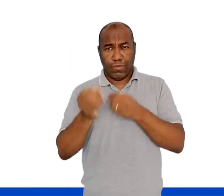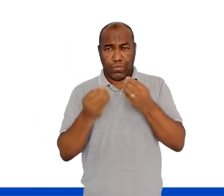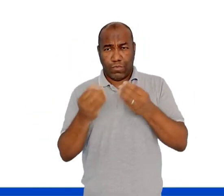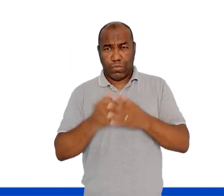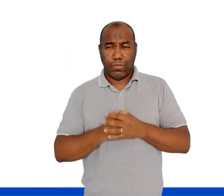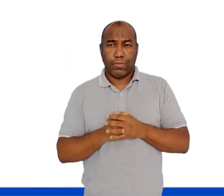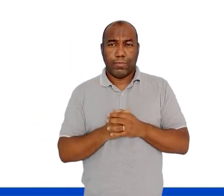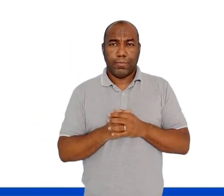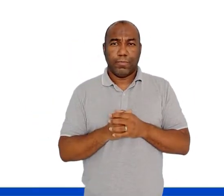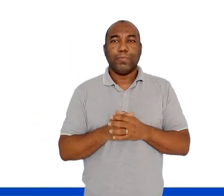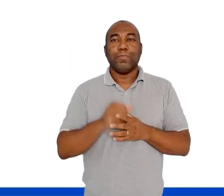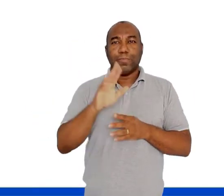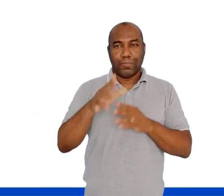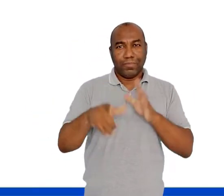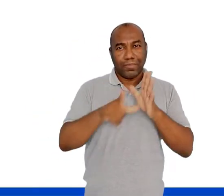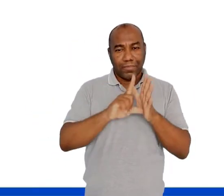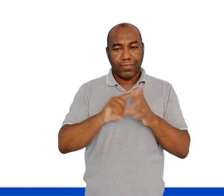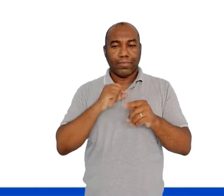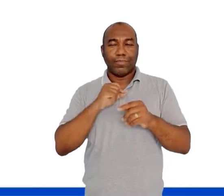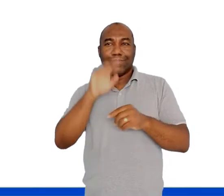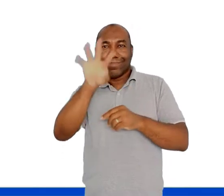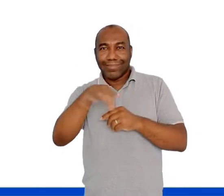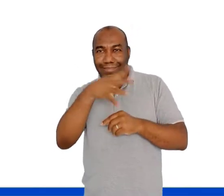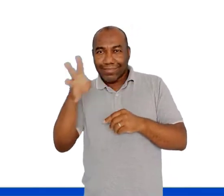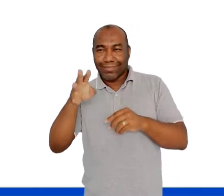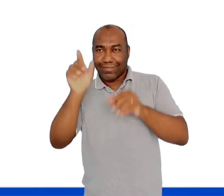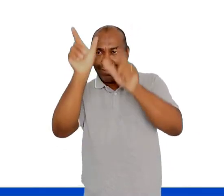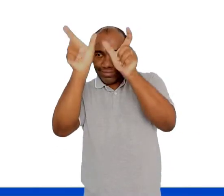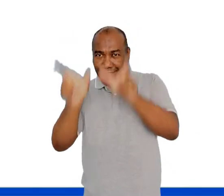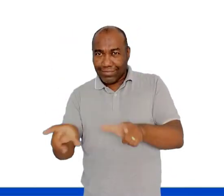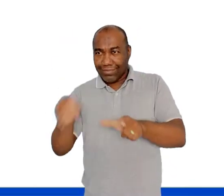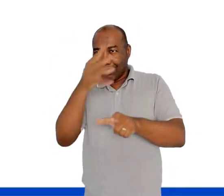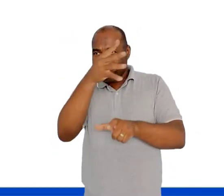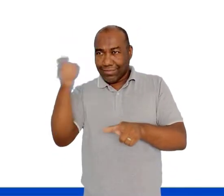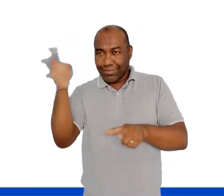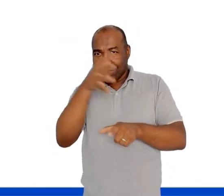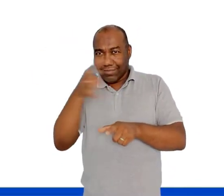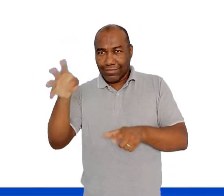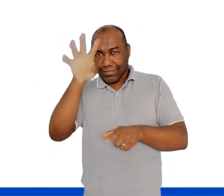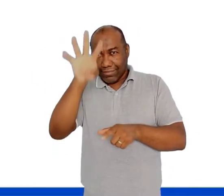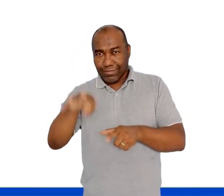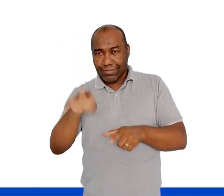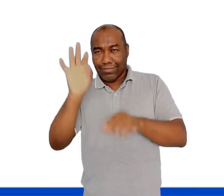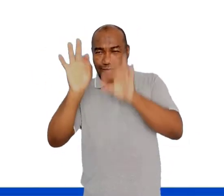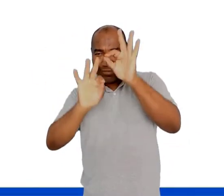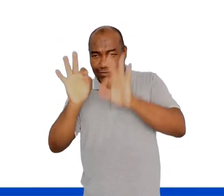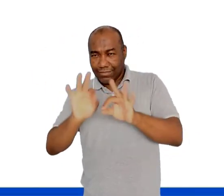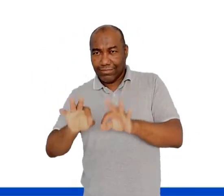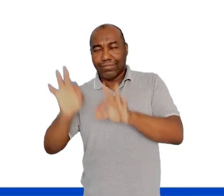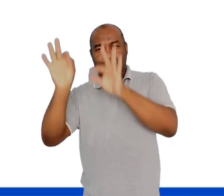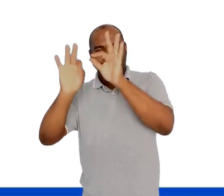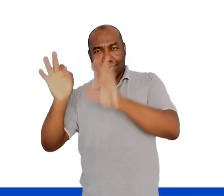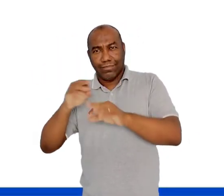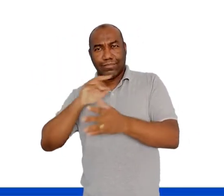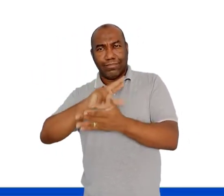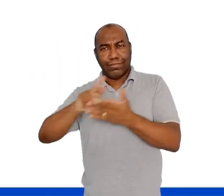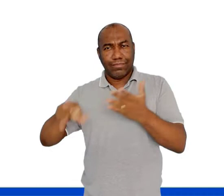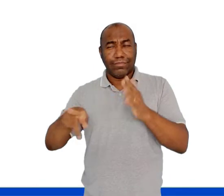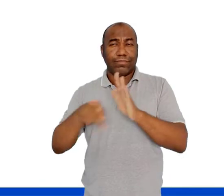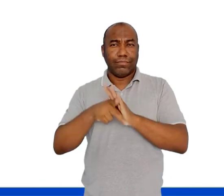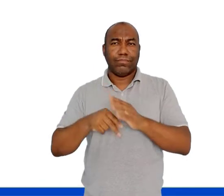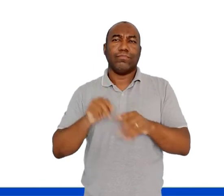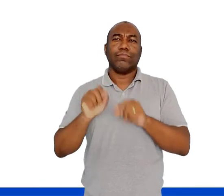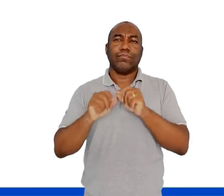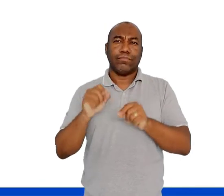Nesse caso, a gente não tem o inicial e o final na química. A gente adapta essa equação para entalpia dos produtos, ou